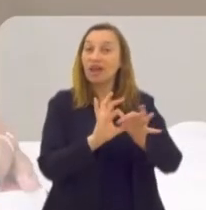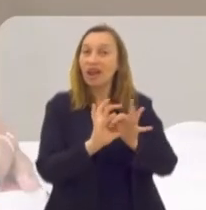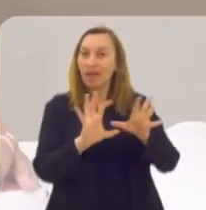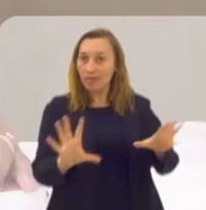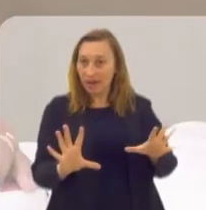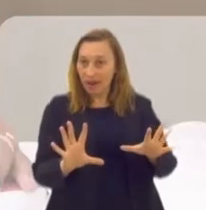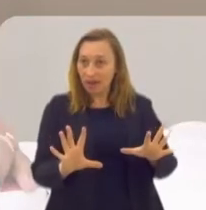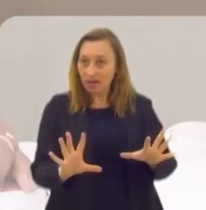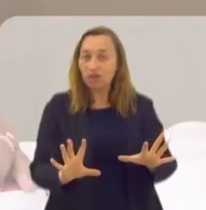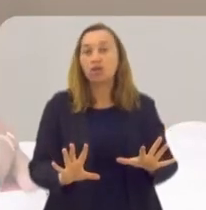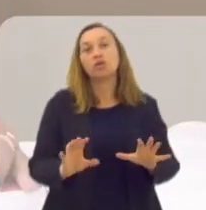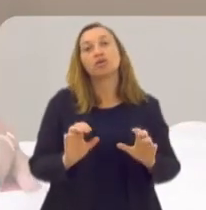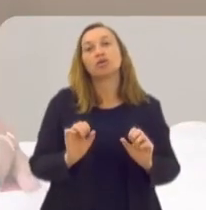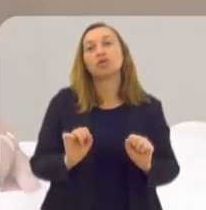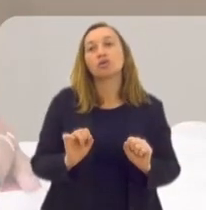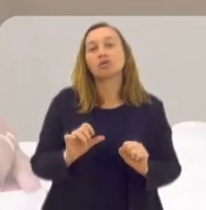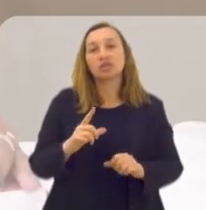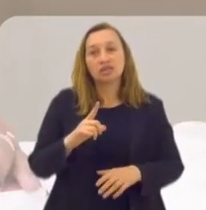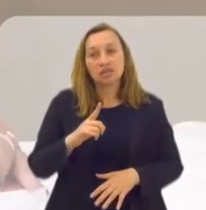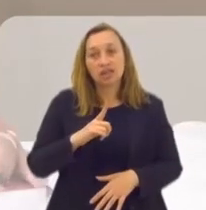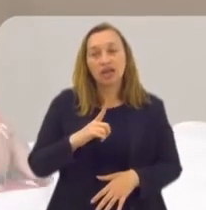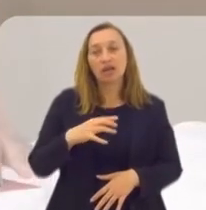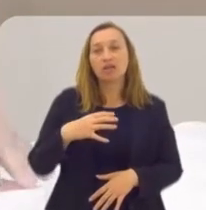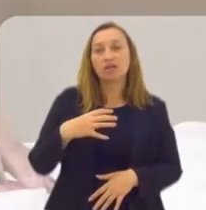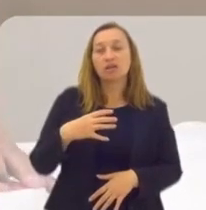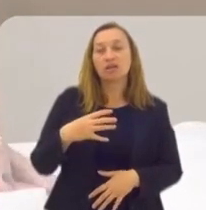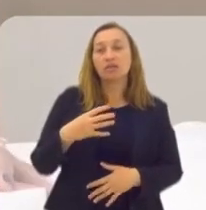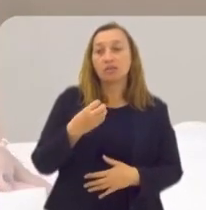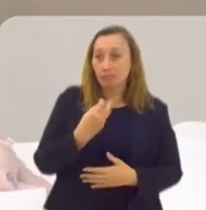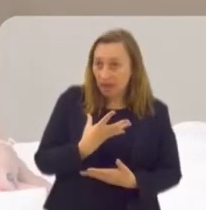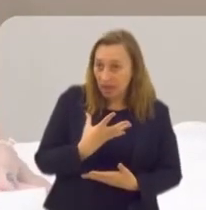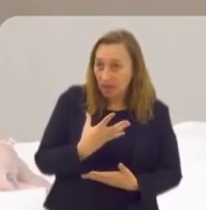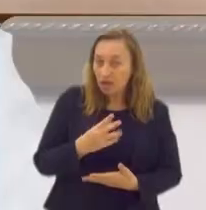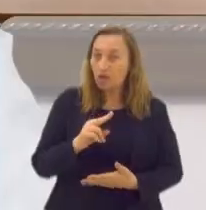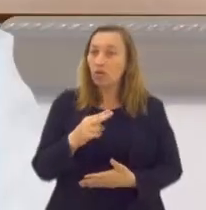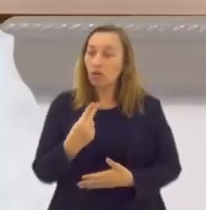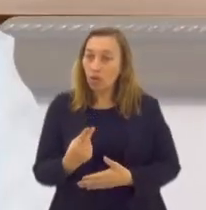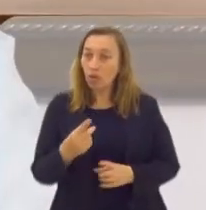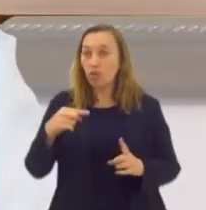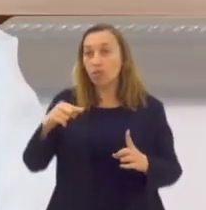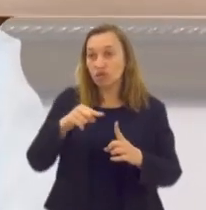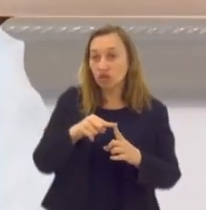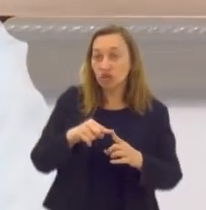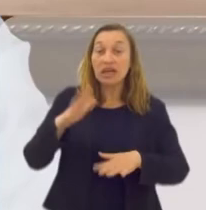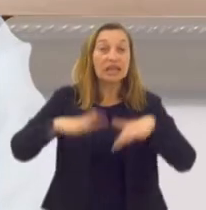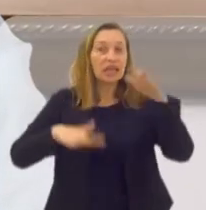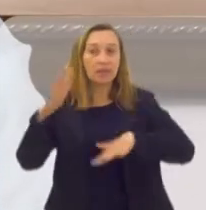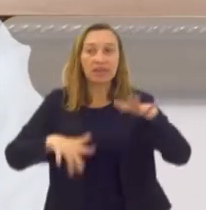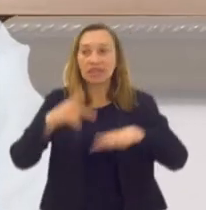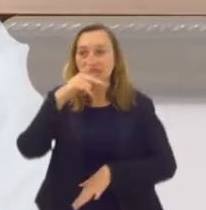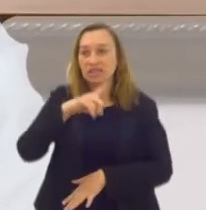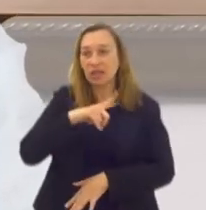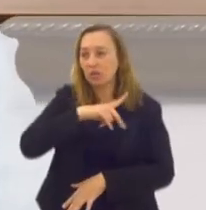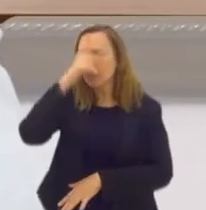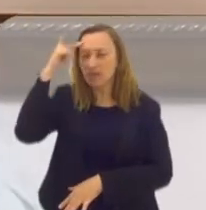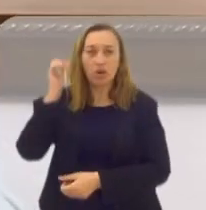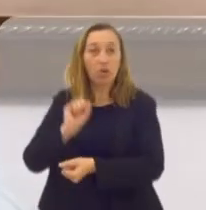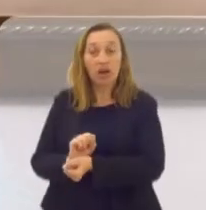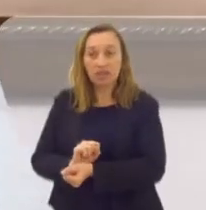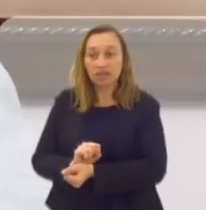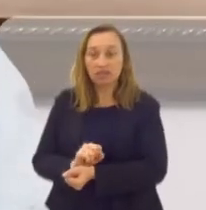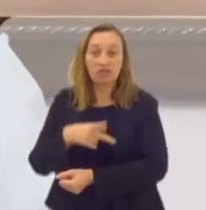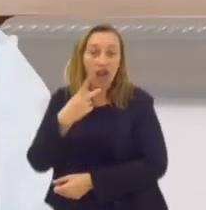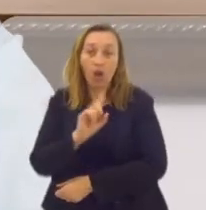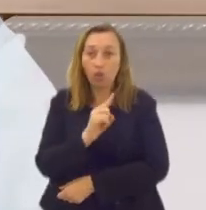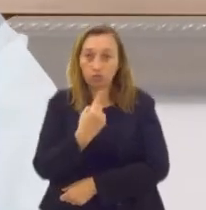é autorizado, quando tem condições, quando tem um propósito. Independente de ter uma pessoa ali